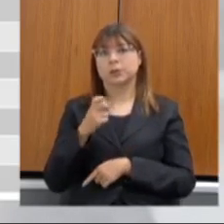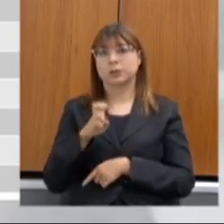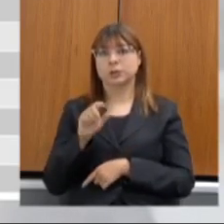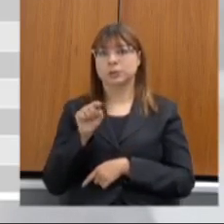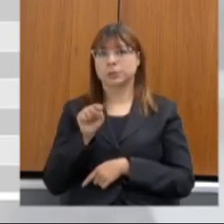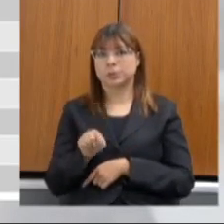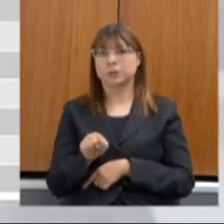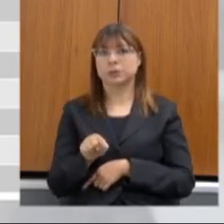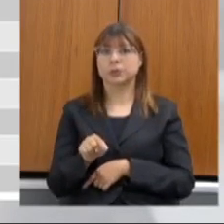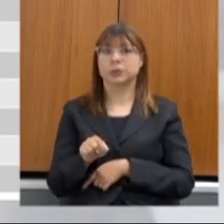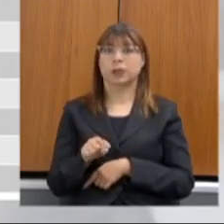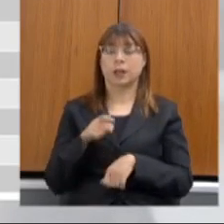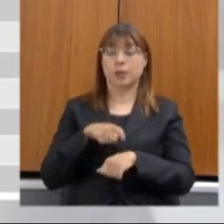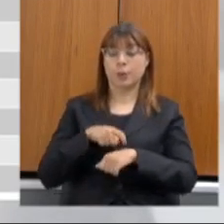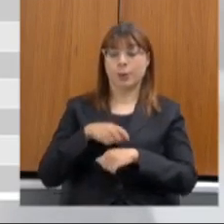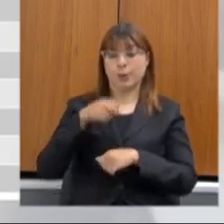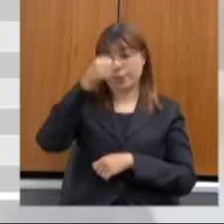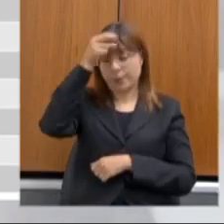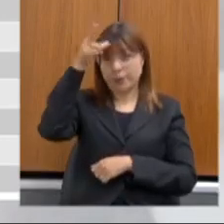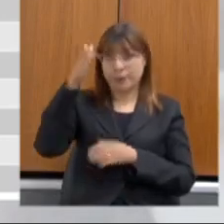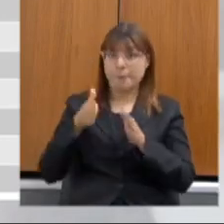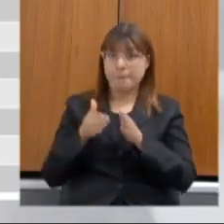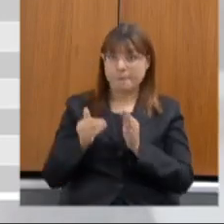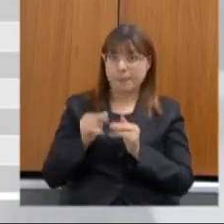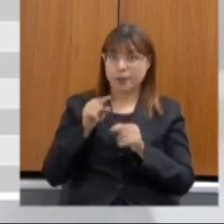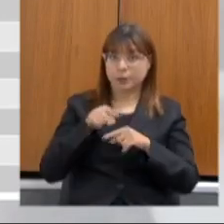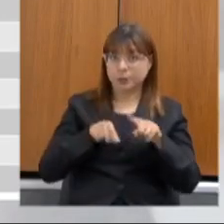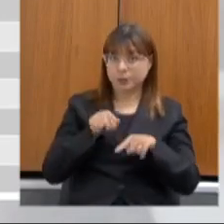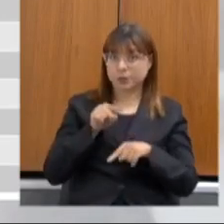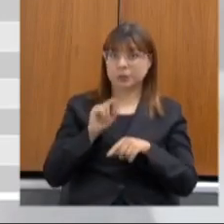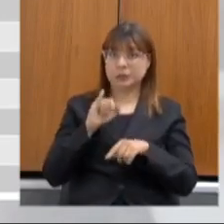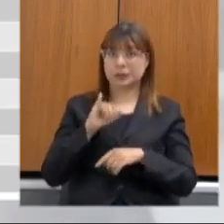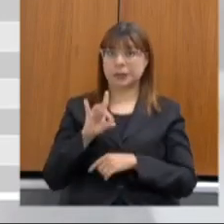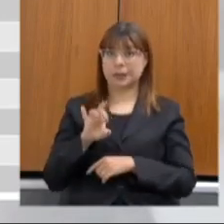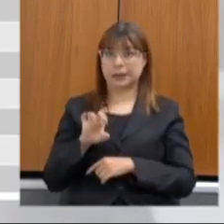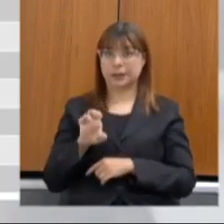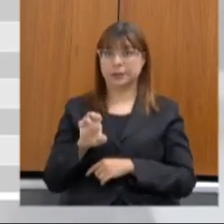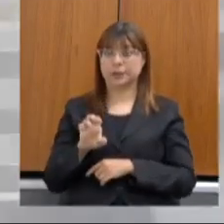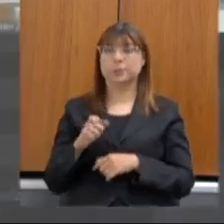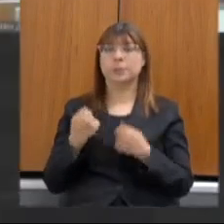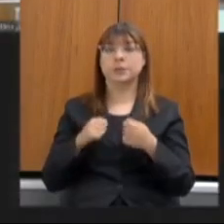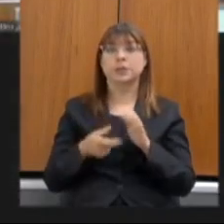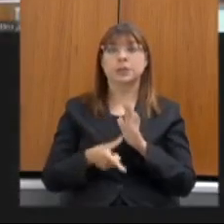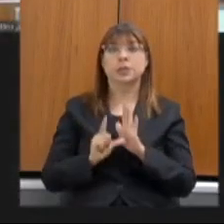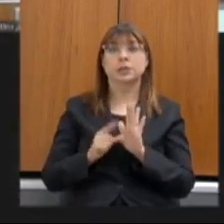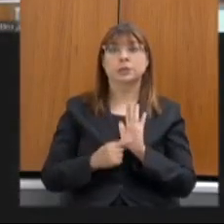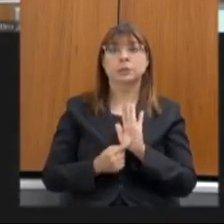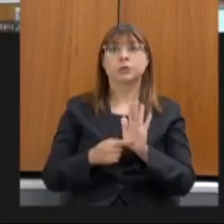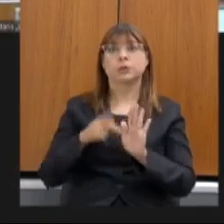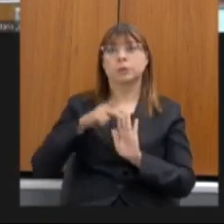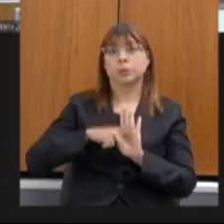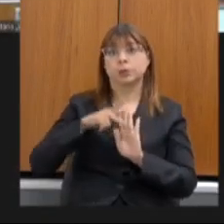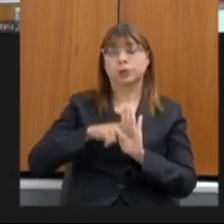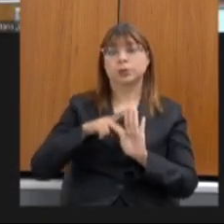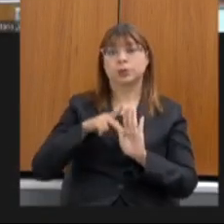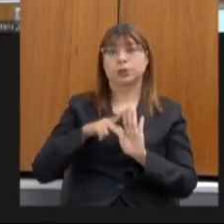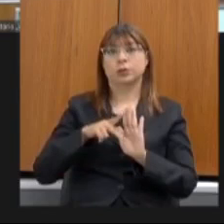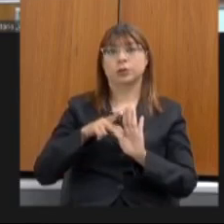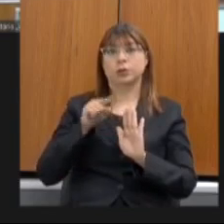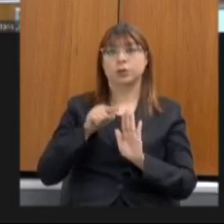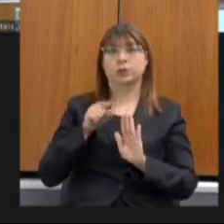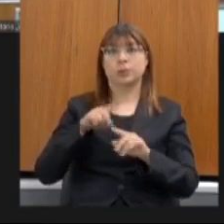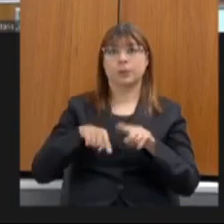prefeitos solicitam esses materiais Oi Deni ele tem que apresentar um projecto de utilização desses materiais